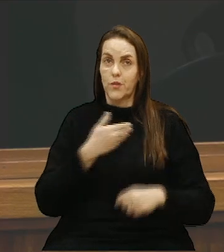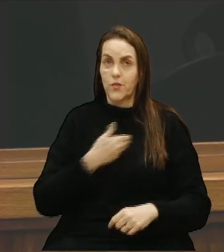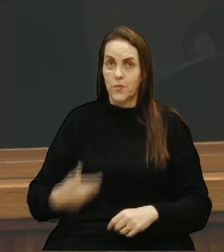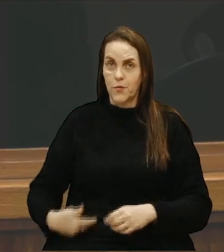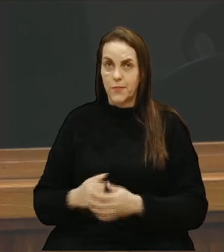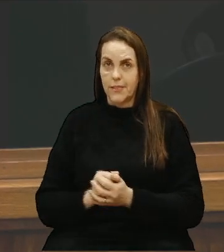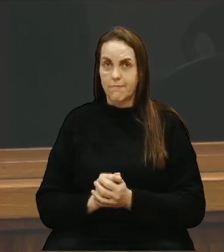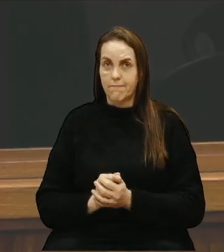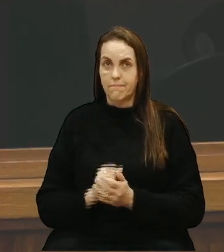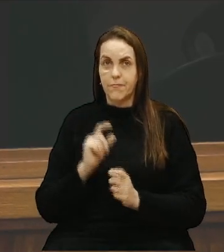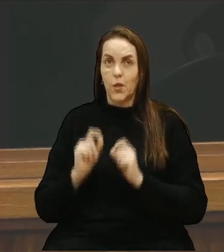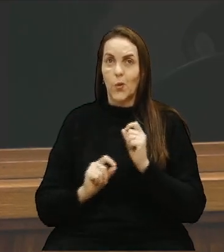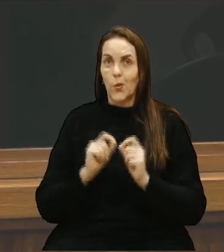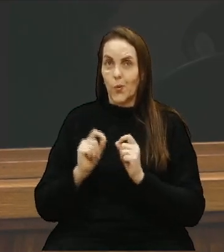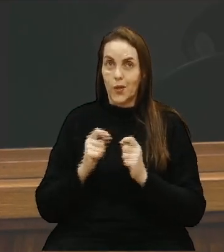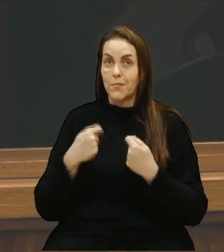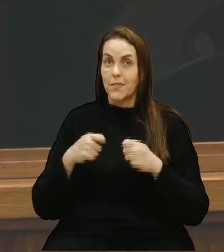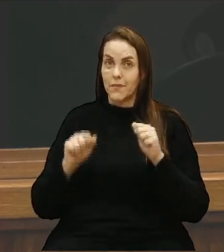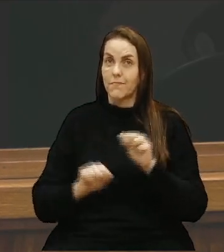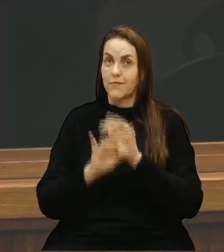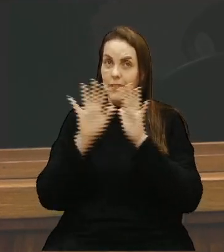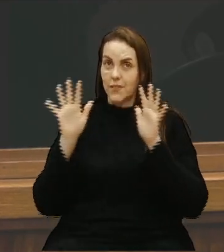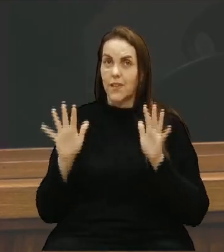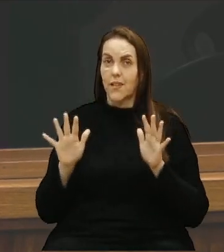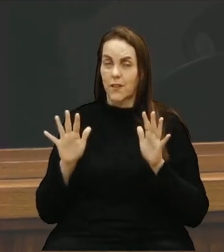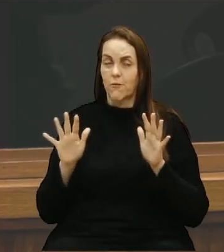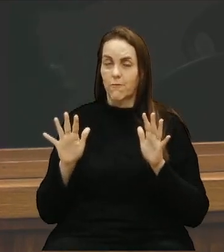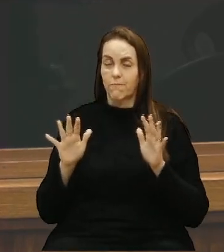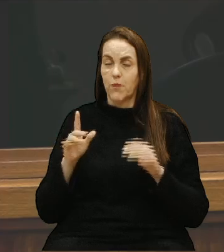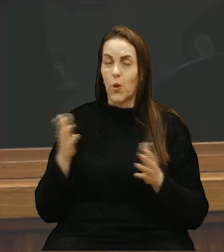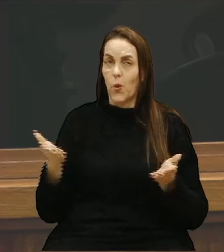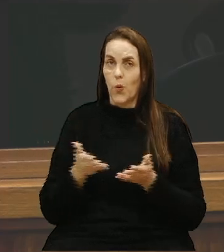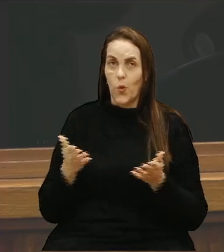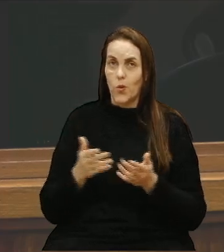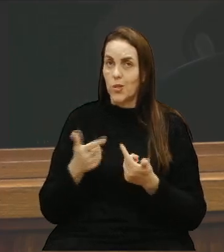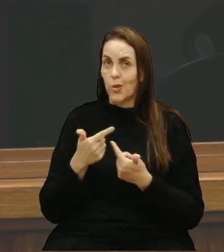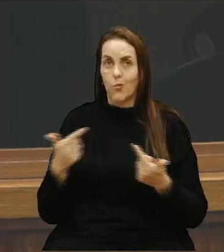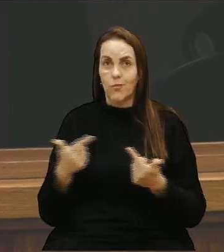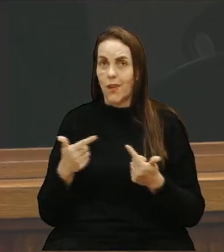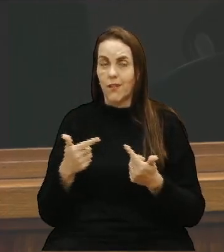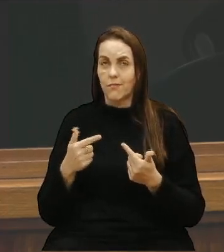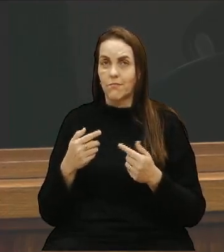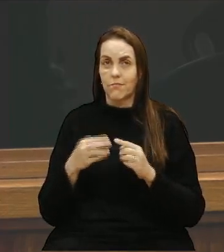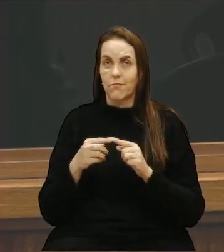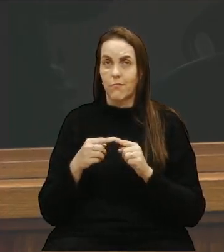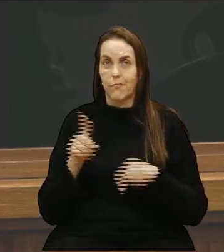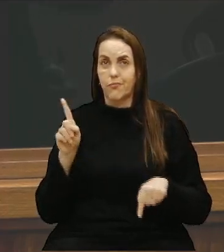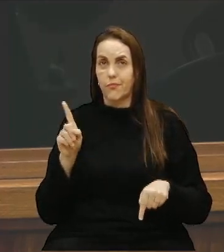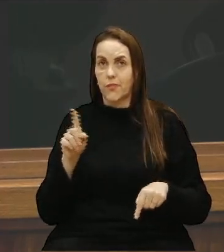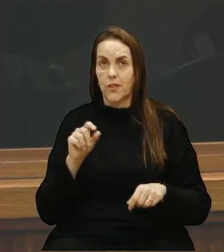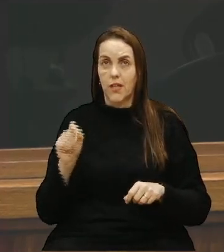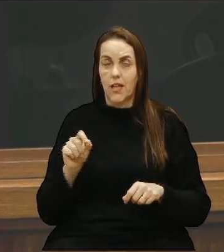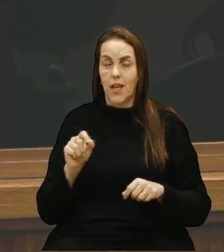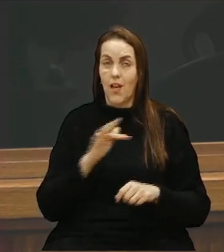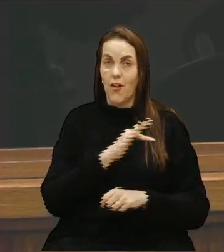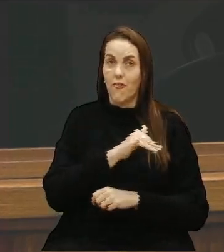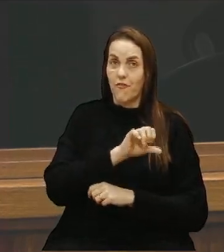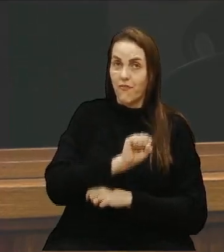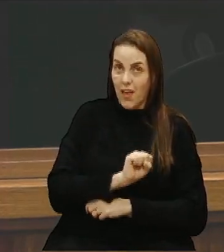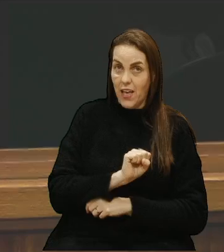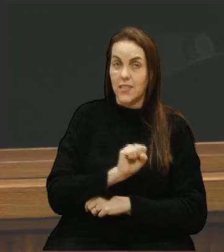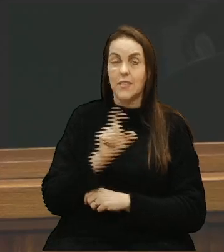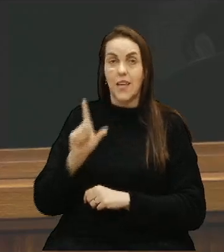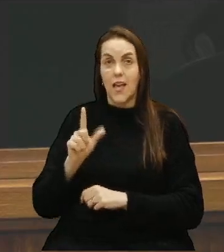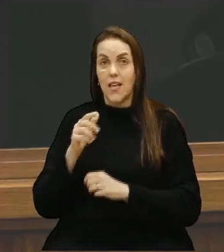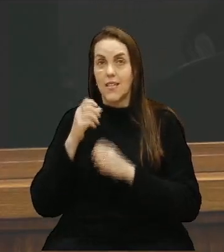que precisa ficar nítido é que hoje não há uma contrariedade em relação à FAS se tornar uma secretaria, porque,